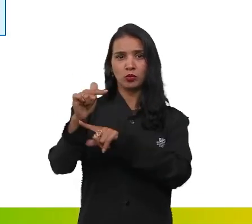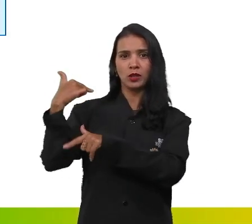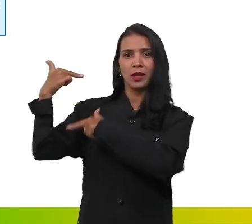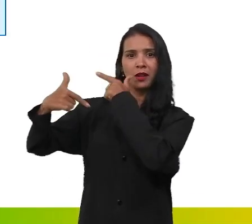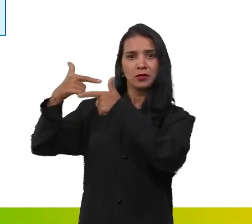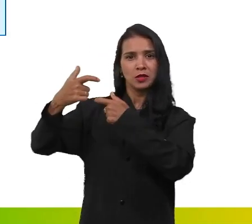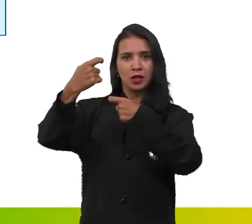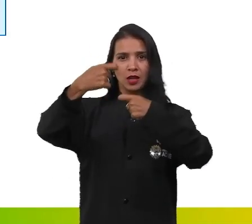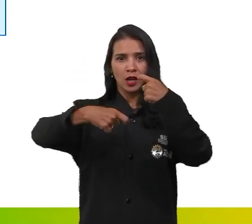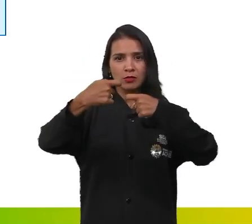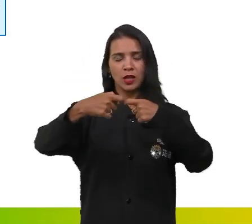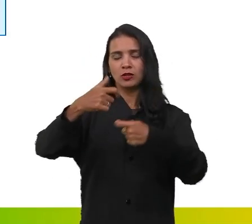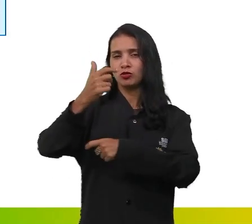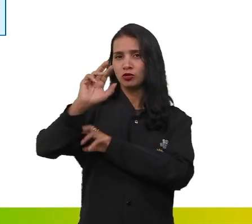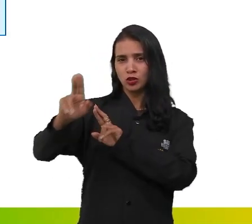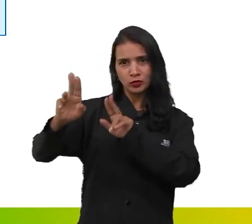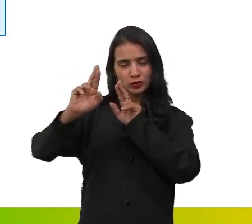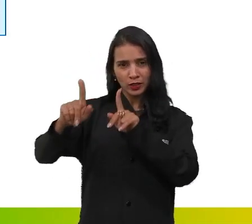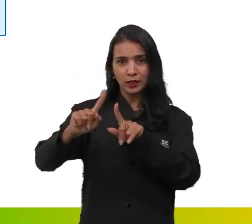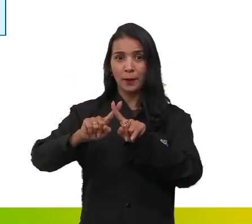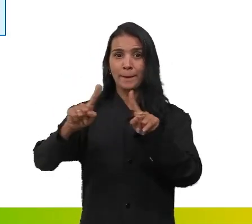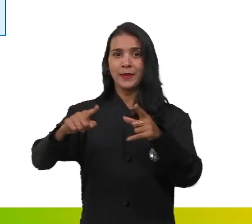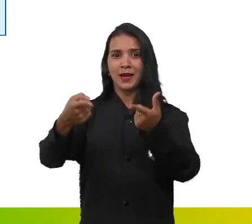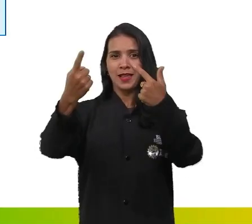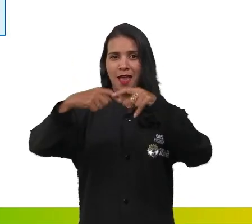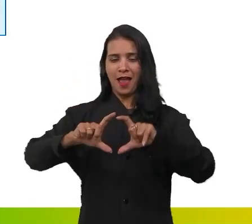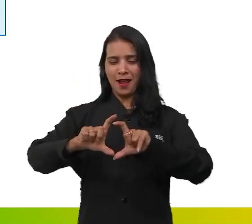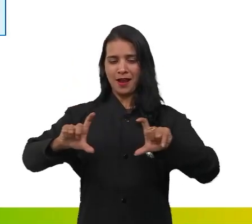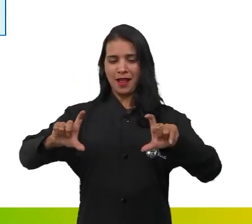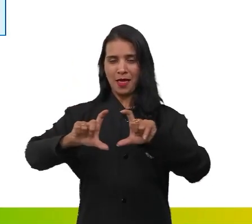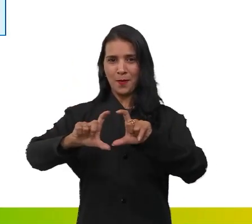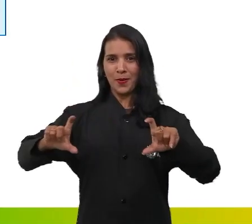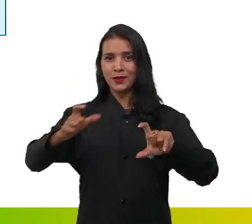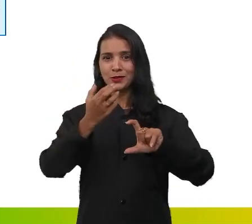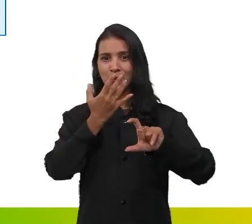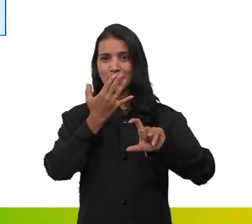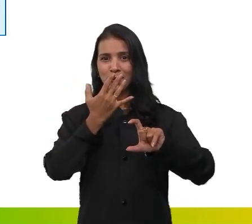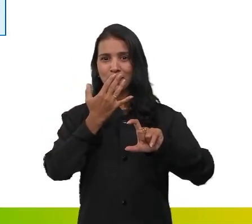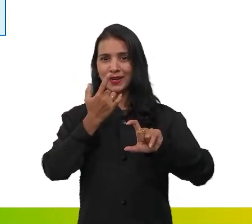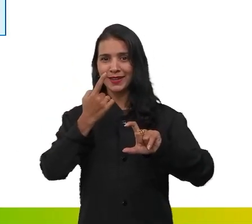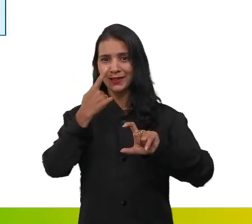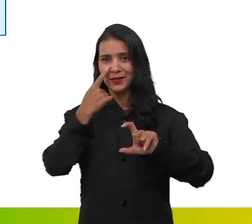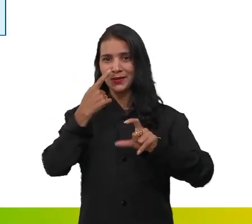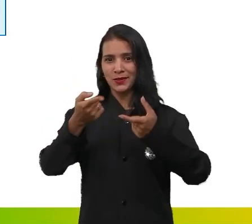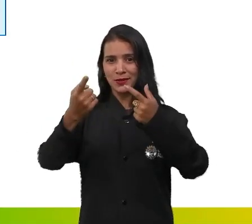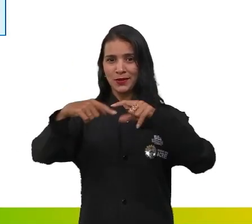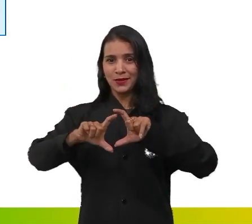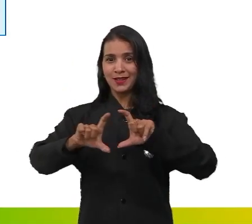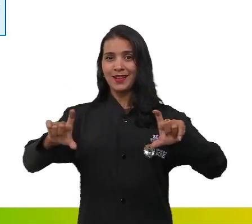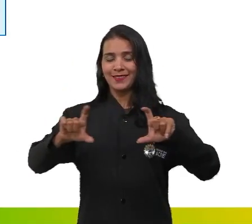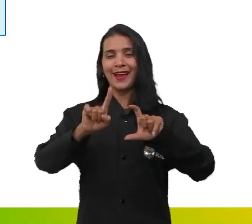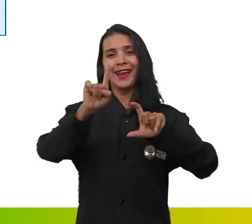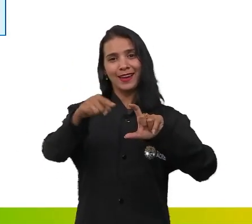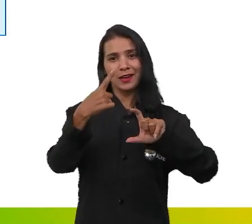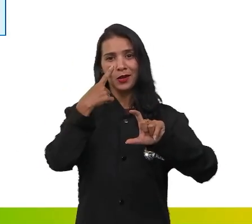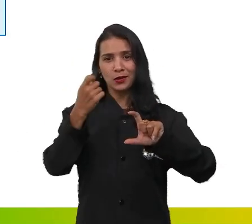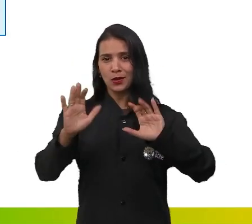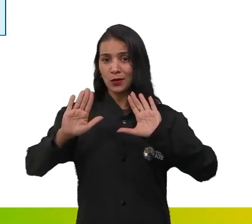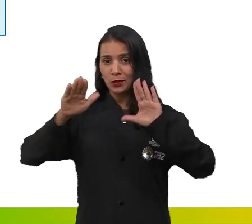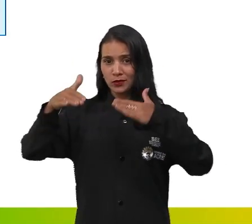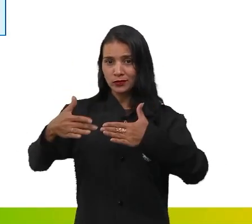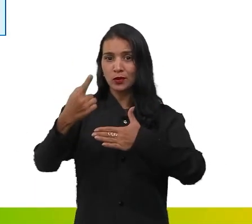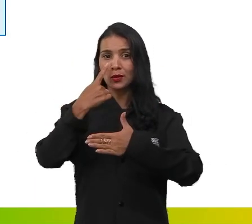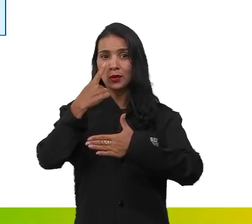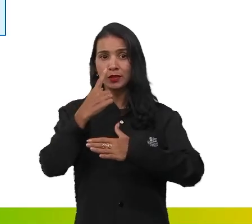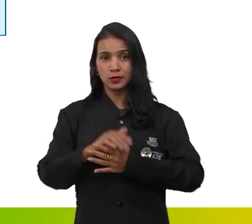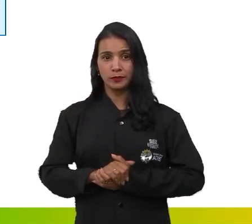ao sexo. Já esses outros, essa outra partezinha aqui do cromossomo é o que me interessa. Por quê? Olha só o X,